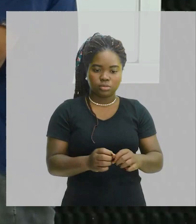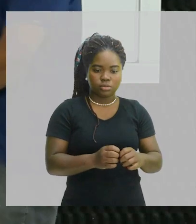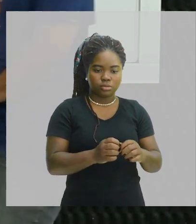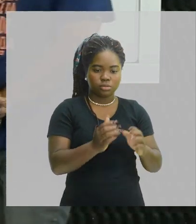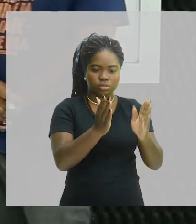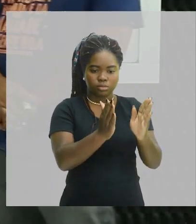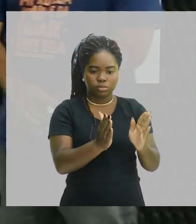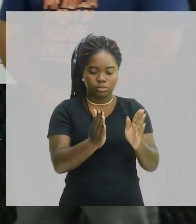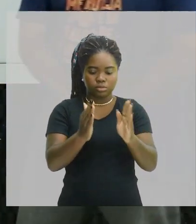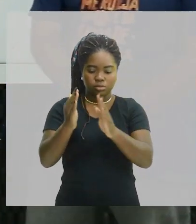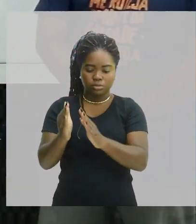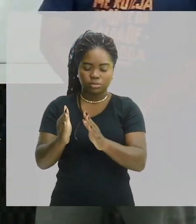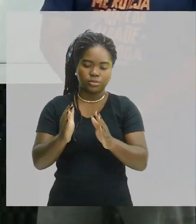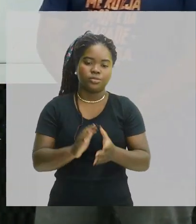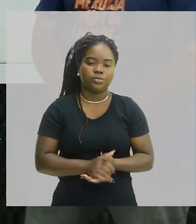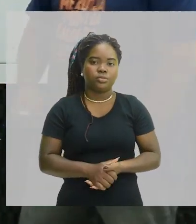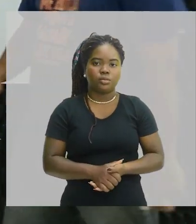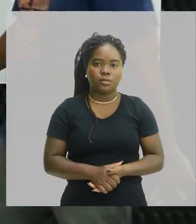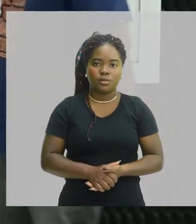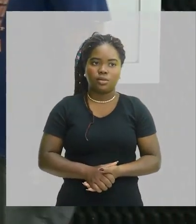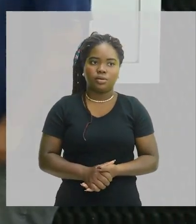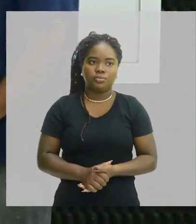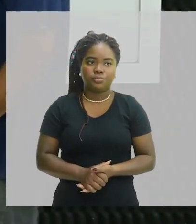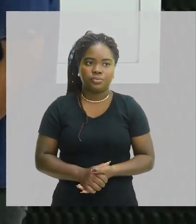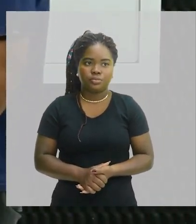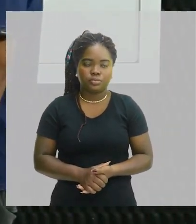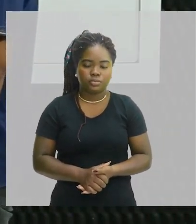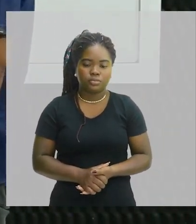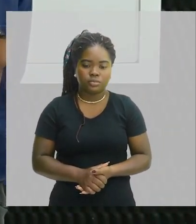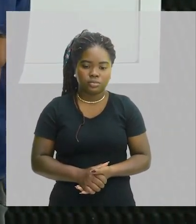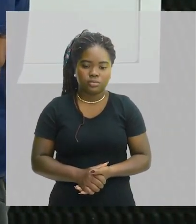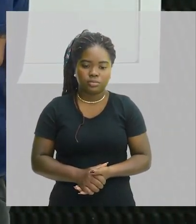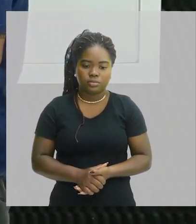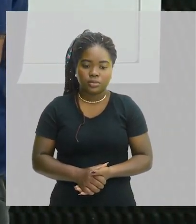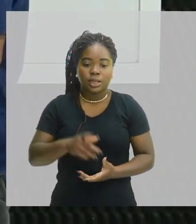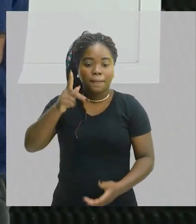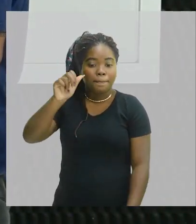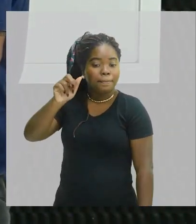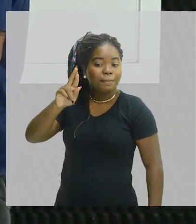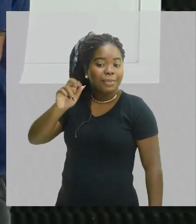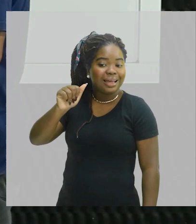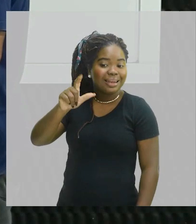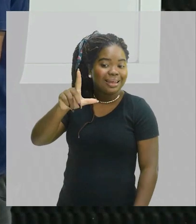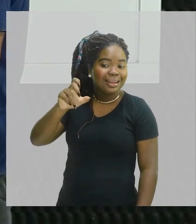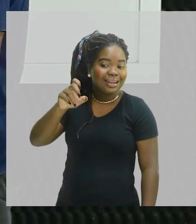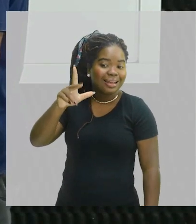Pronto. Ok? A associação em paralelo,